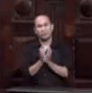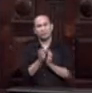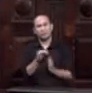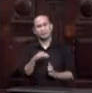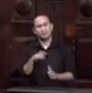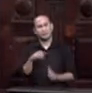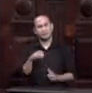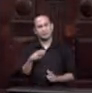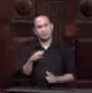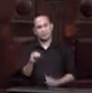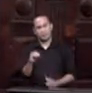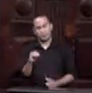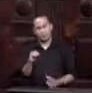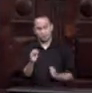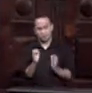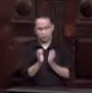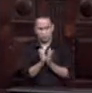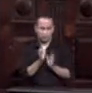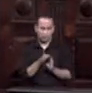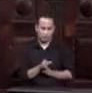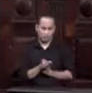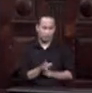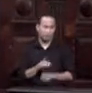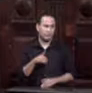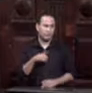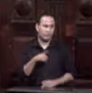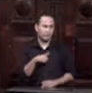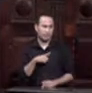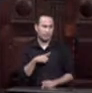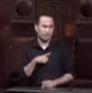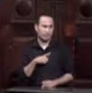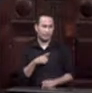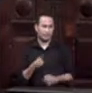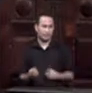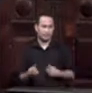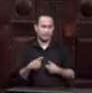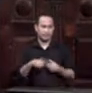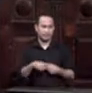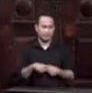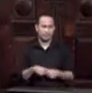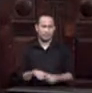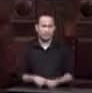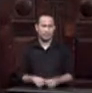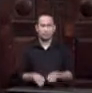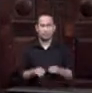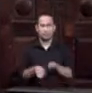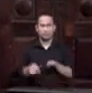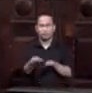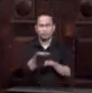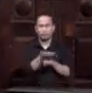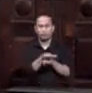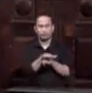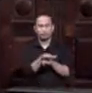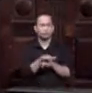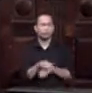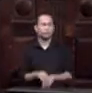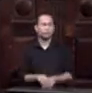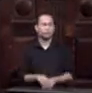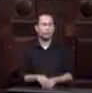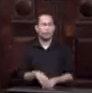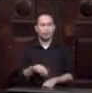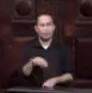o órgão auxiliar tem remuneração superior ao órgão